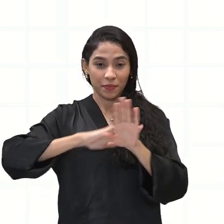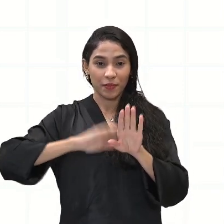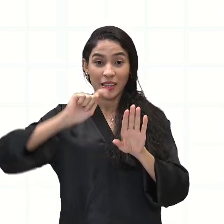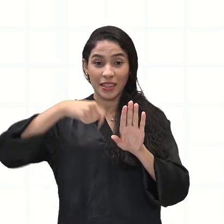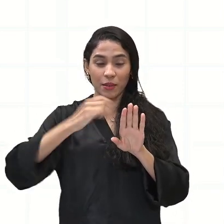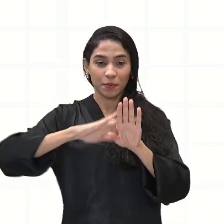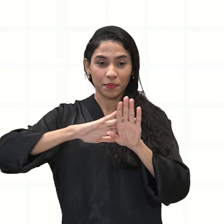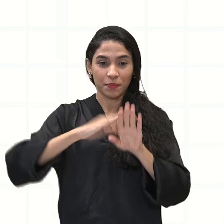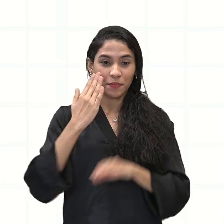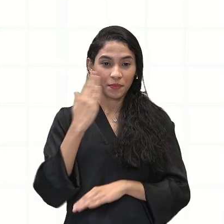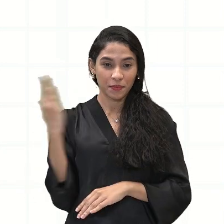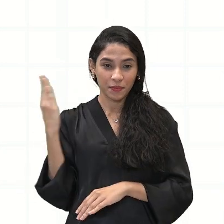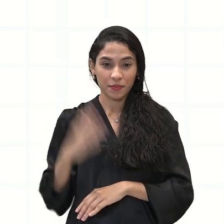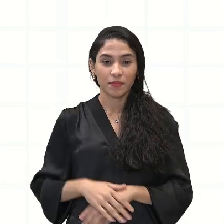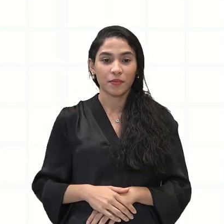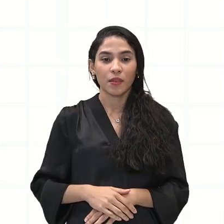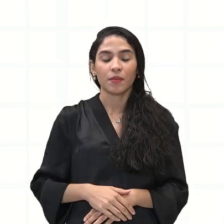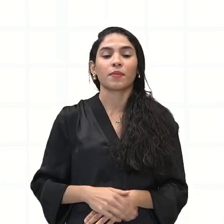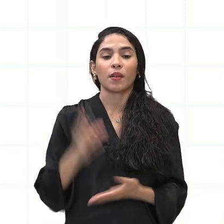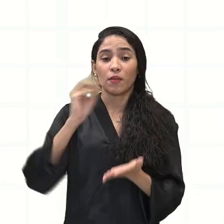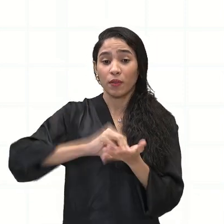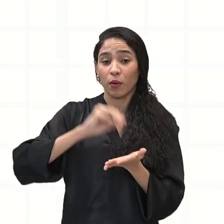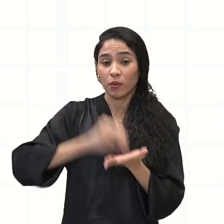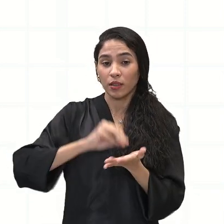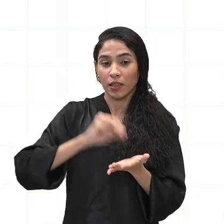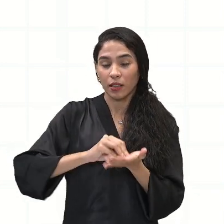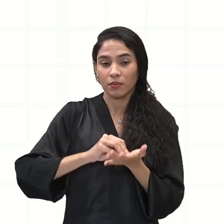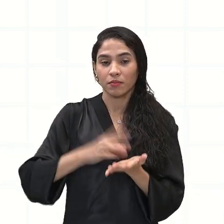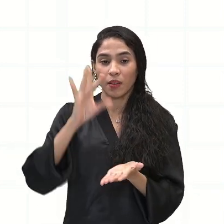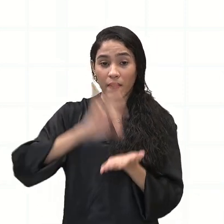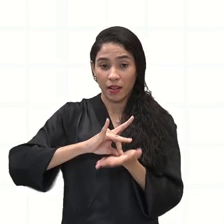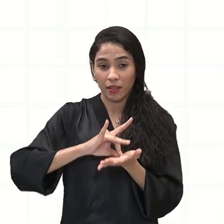Faltar com a verdade. Então, faltar com a